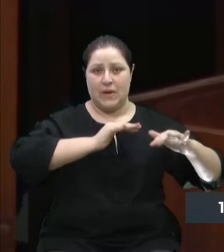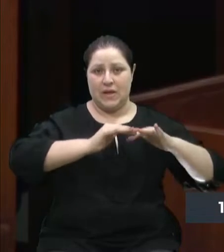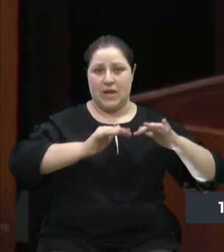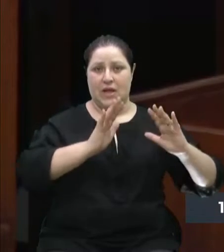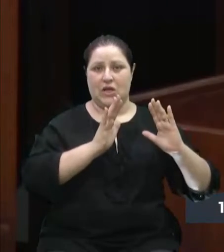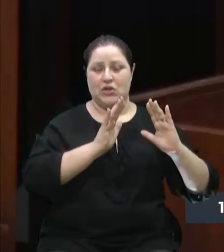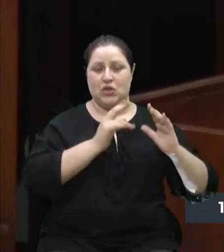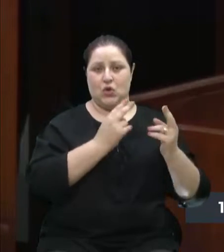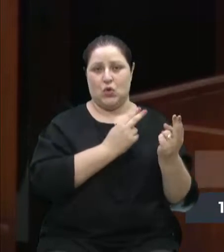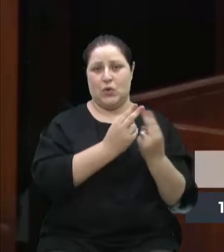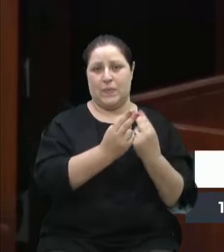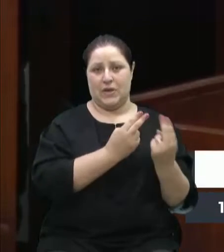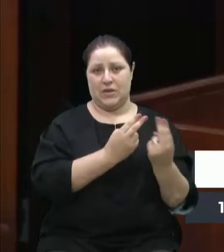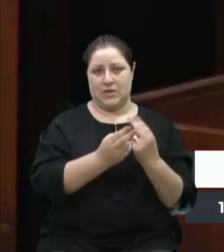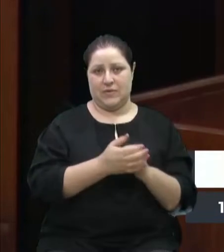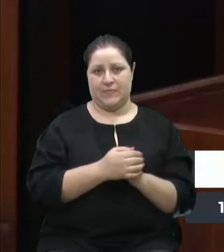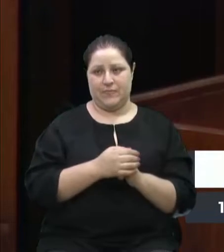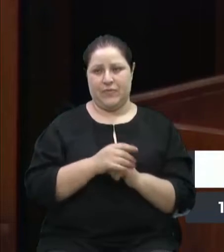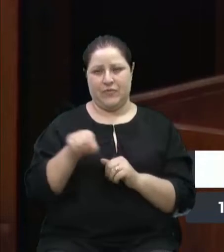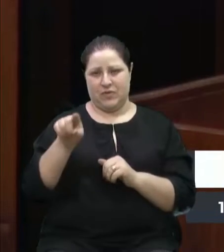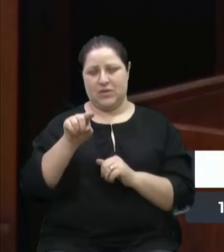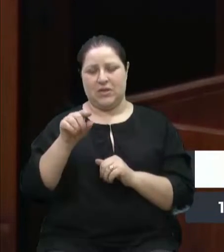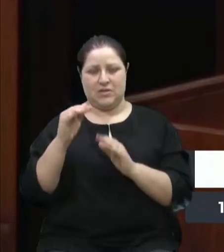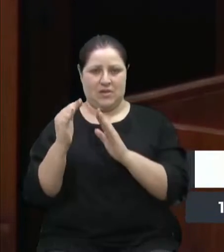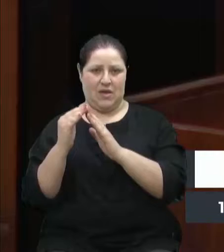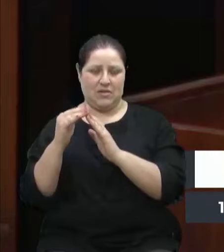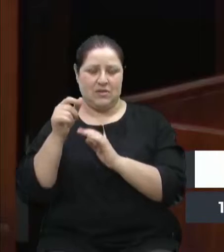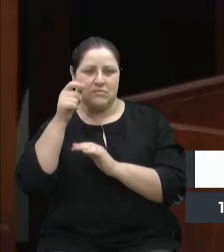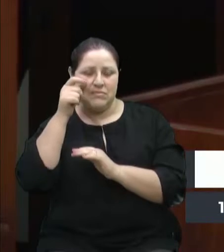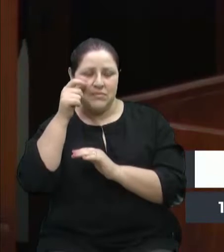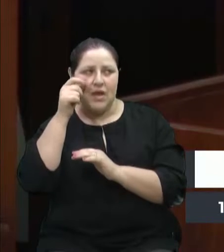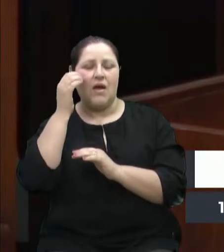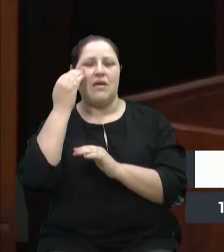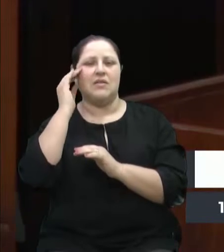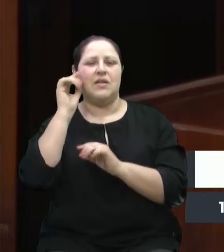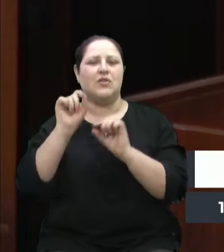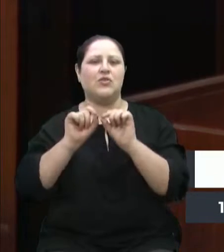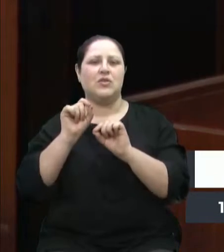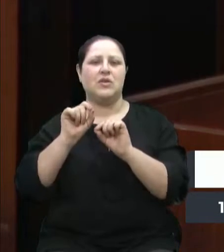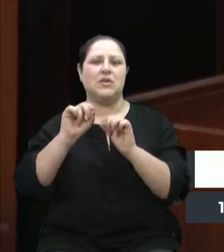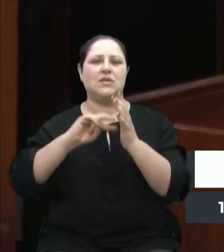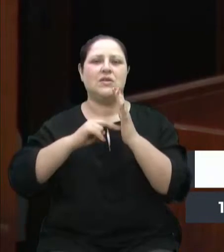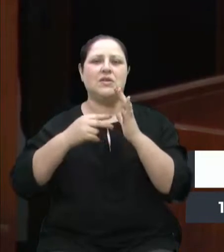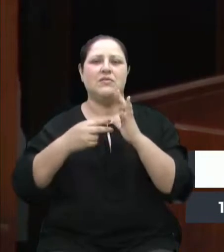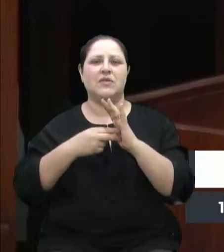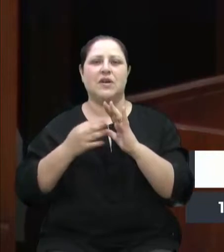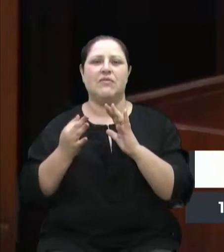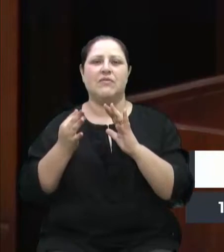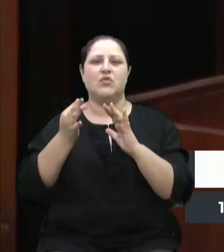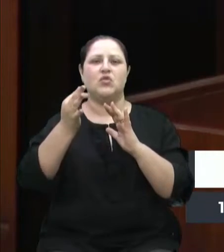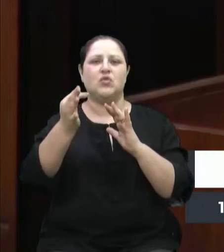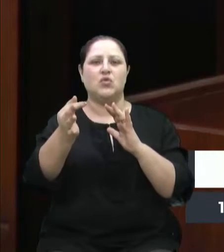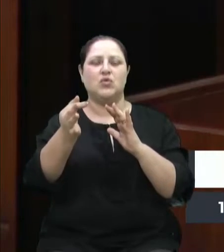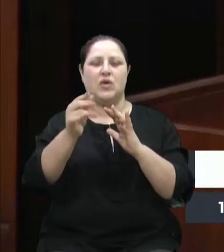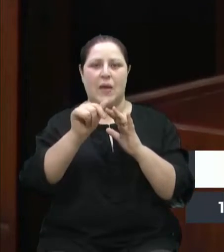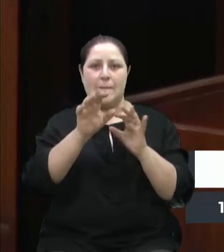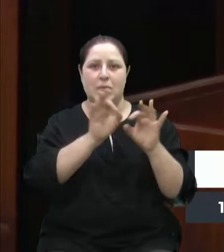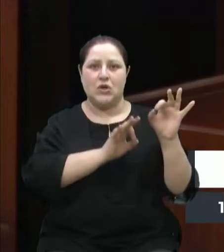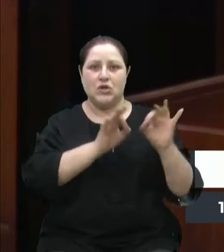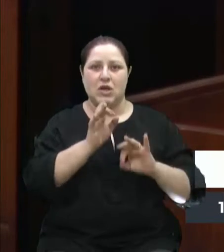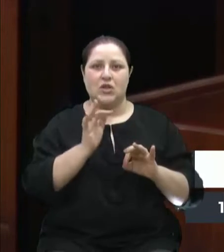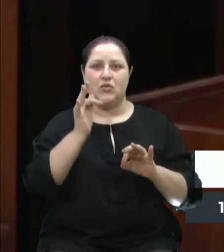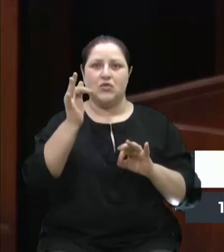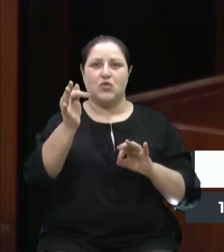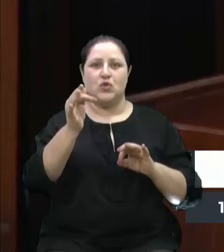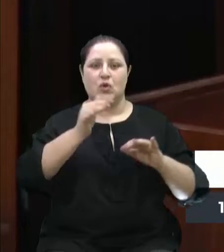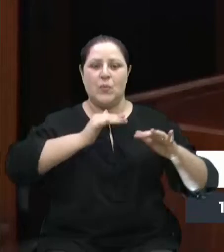casa entender um pouquinho, ele projeta o futuro de como será a mobilidade em Caxias do Sul. E quando a gente fala em mobilidade,